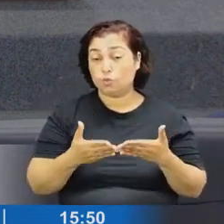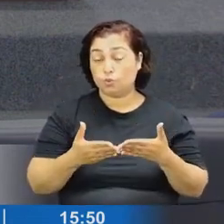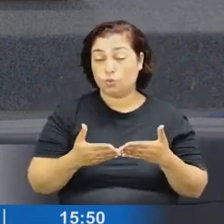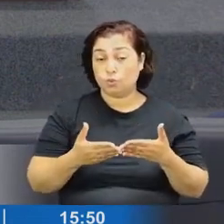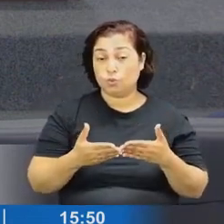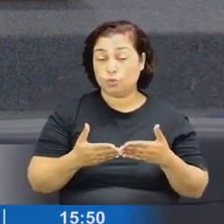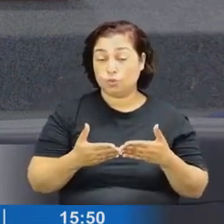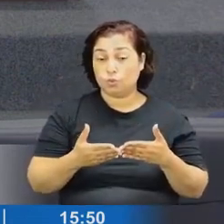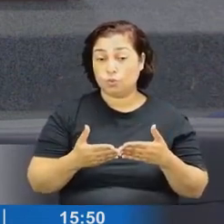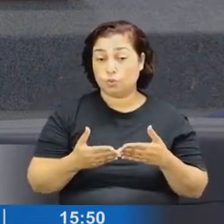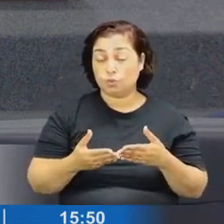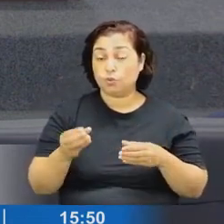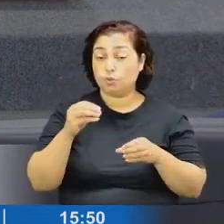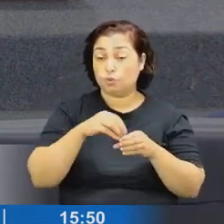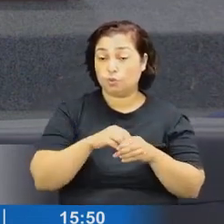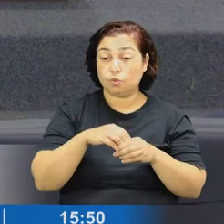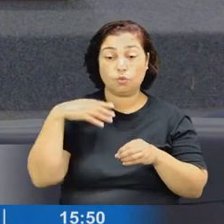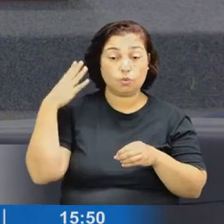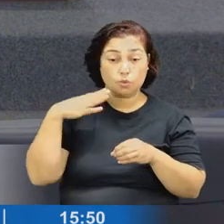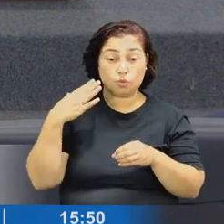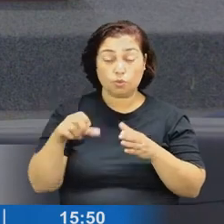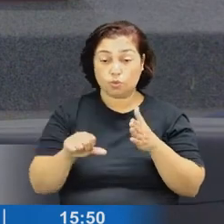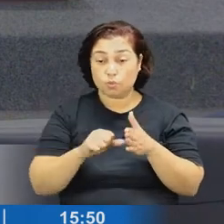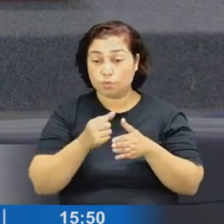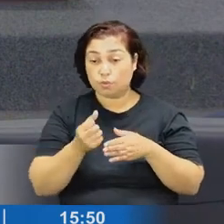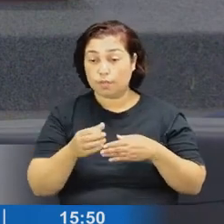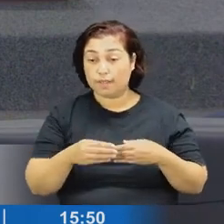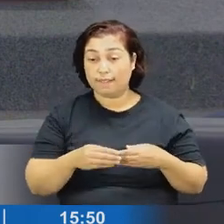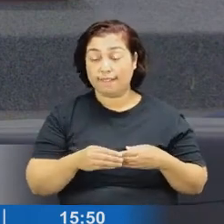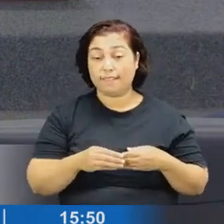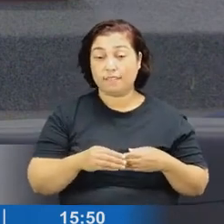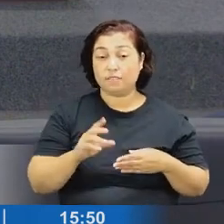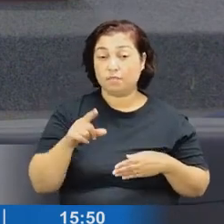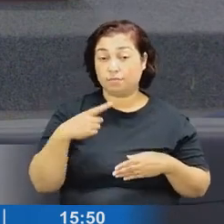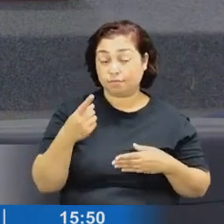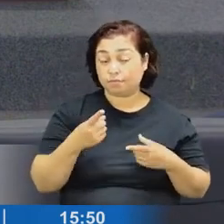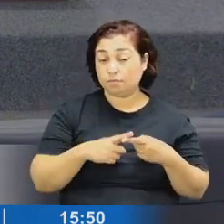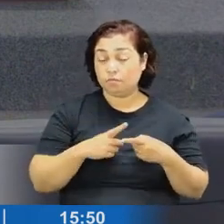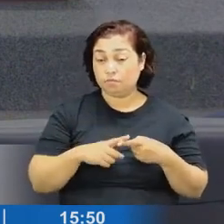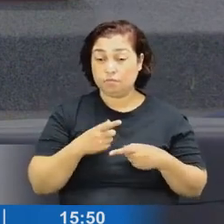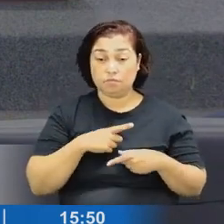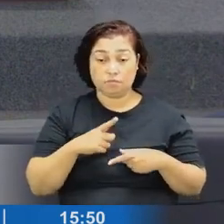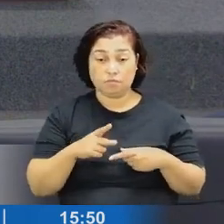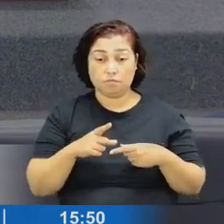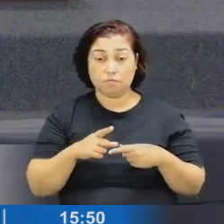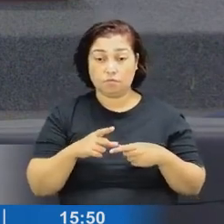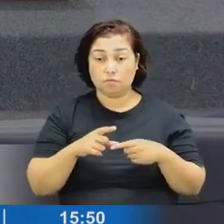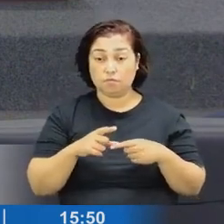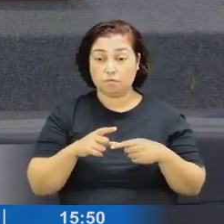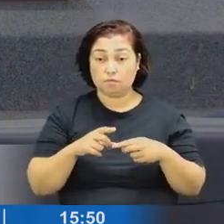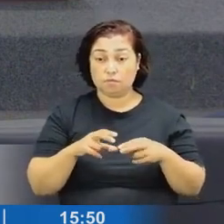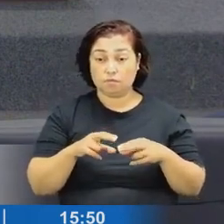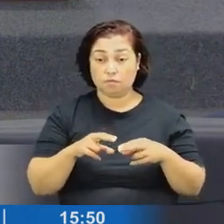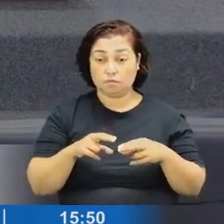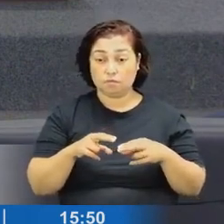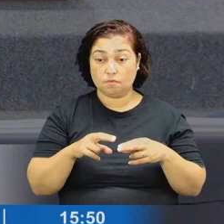necessidade dentro do nosso discurso vir primeiro né E aí é porque assim Tem coisas que são